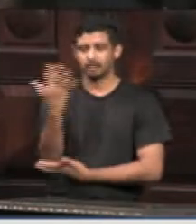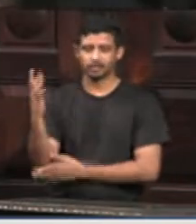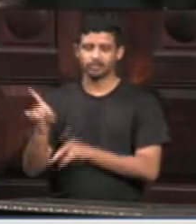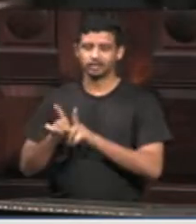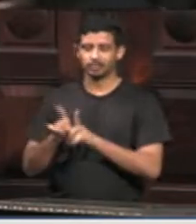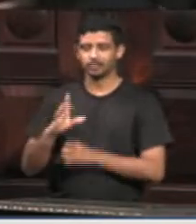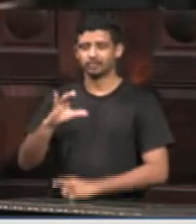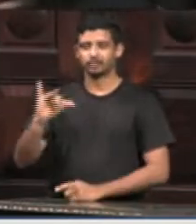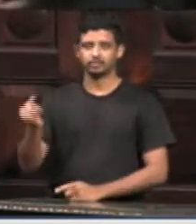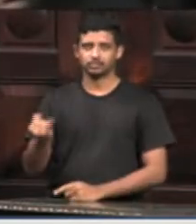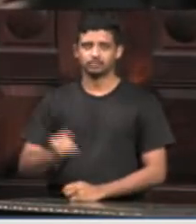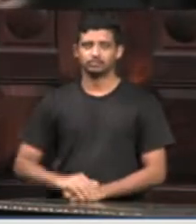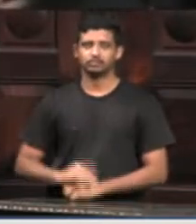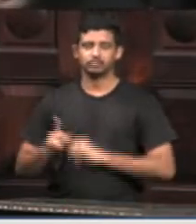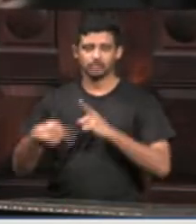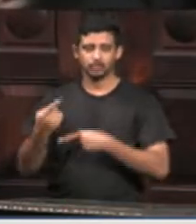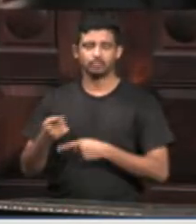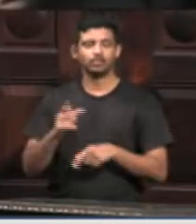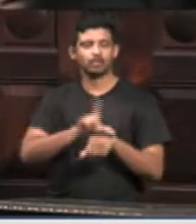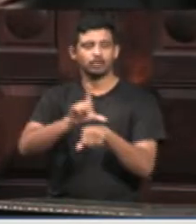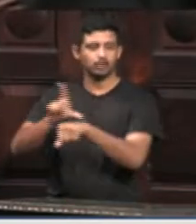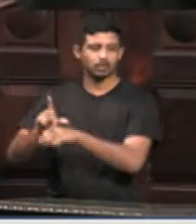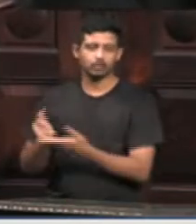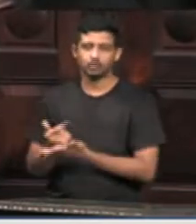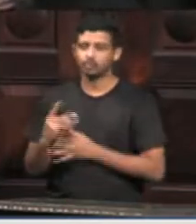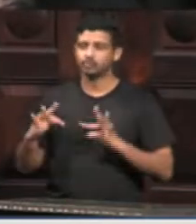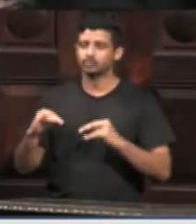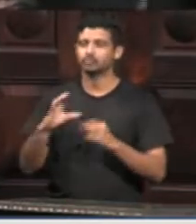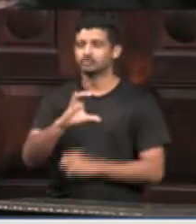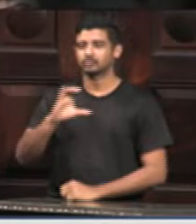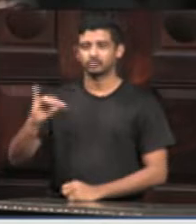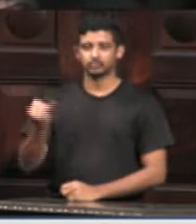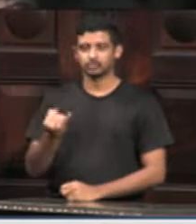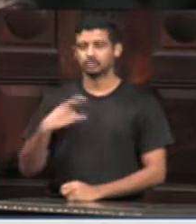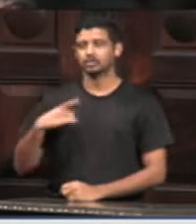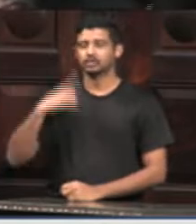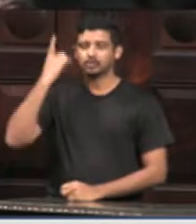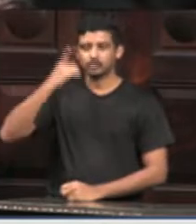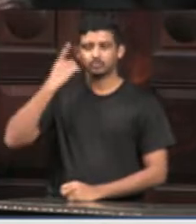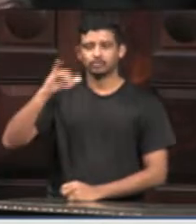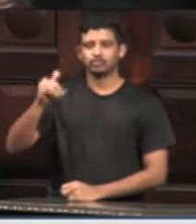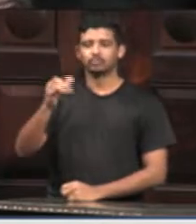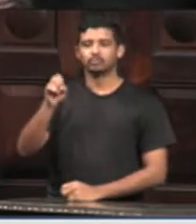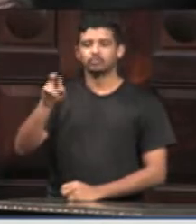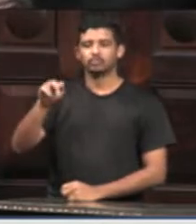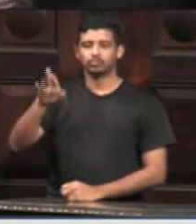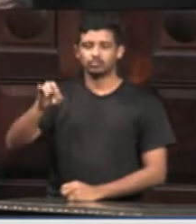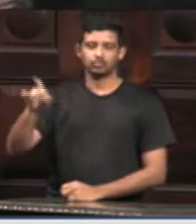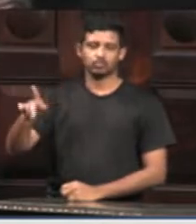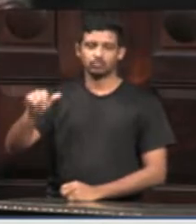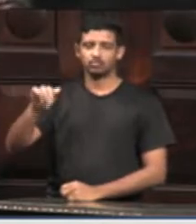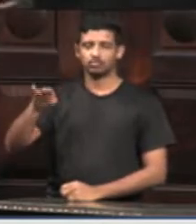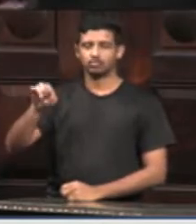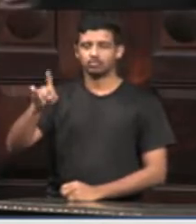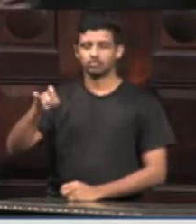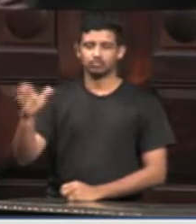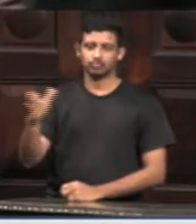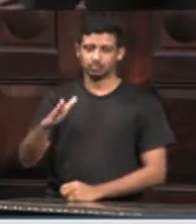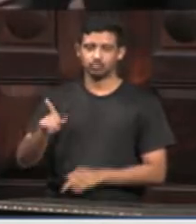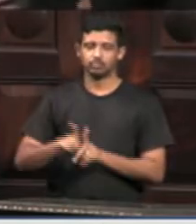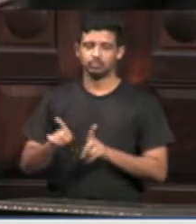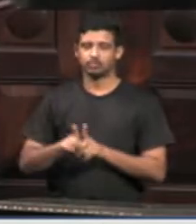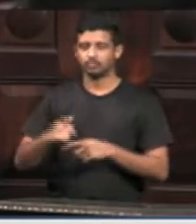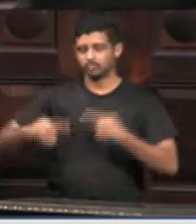da CCJ. Economia, Indústria e Comércio, favorável com as emendas da CCJ. Relatores, deputados Jorge Felipe Neto, Valdec Carneiro, Carlos Mink e Edson Albertazzi.